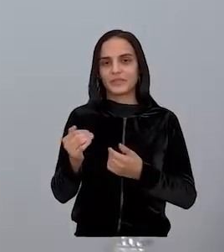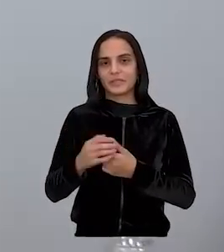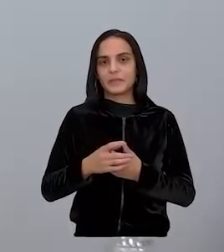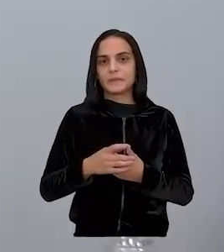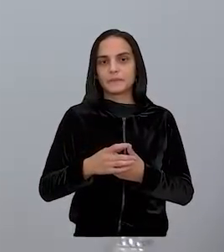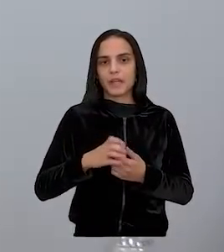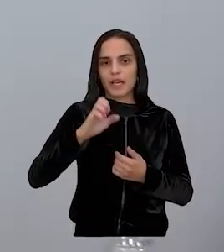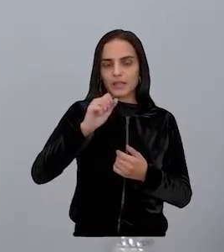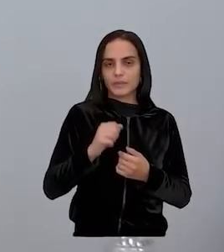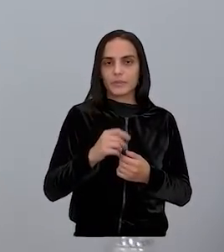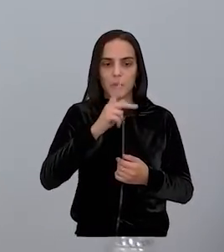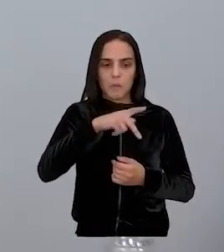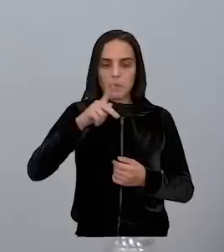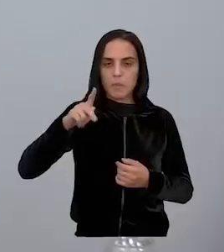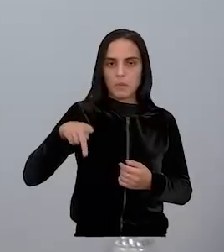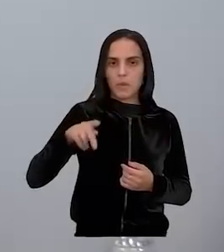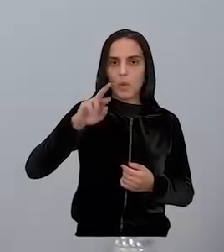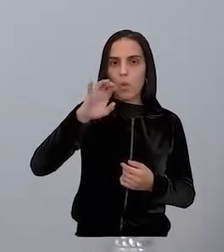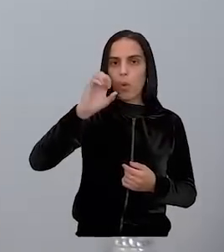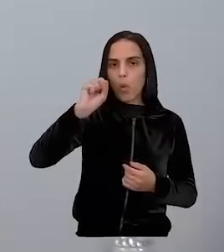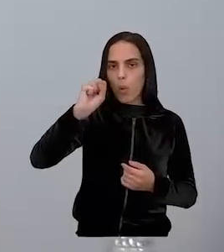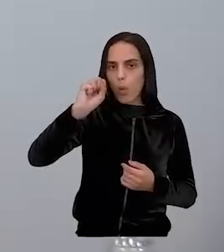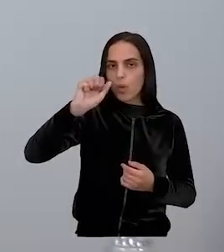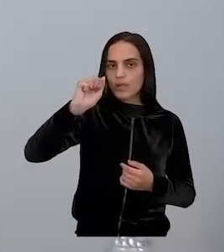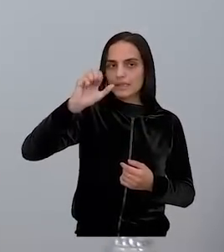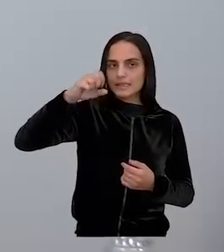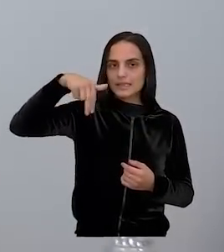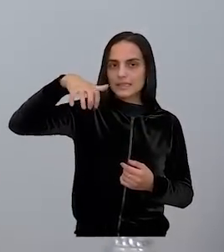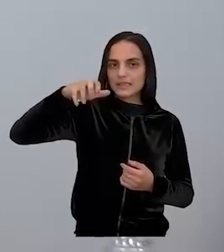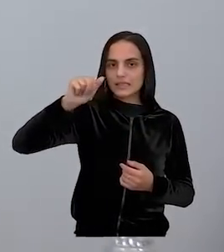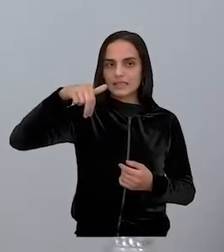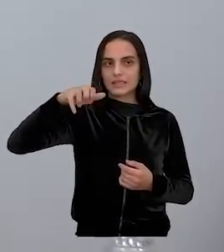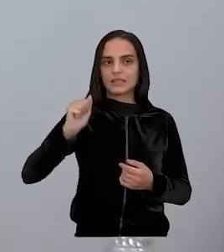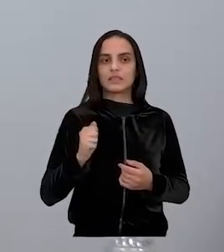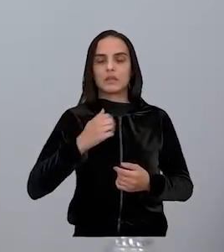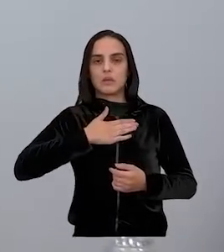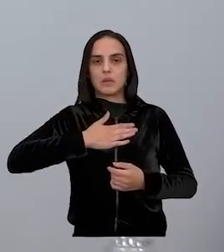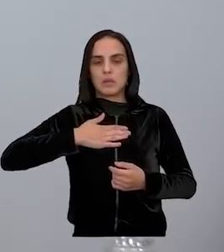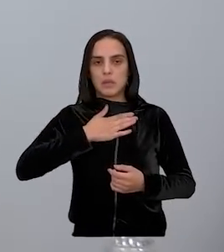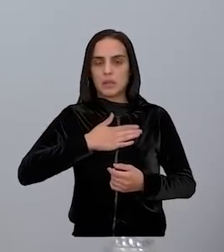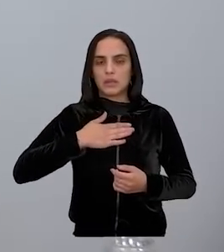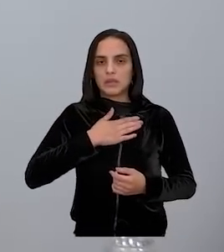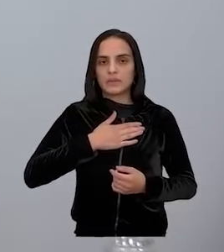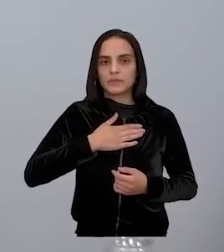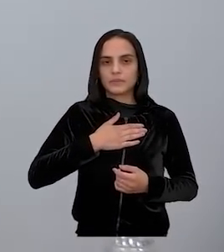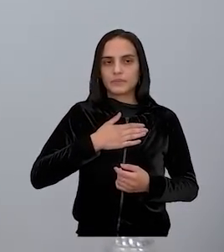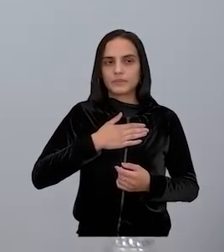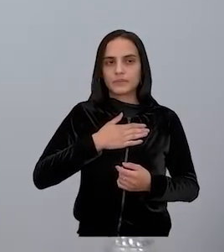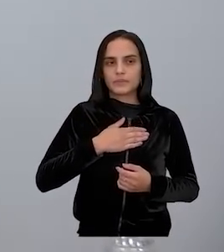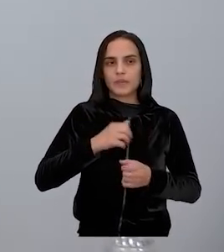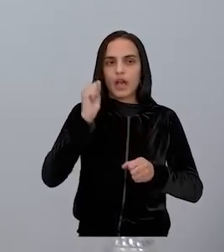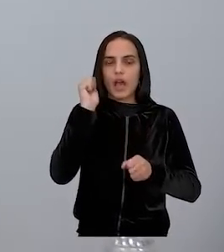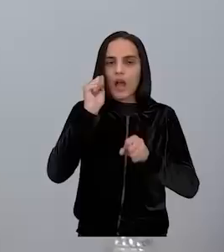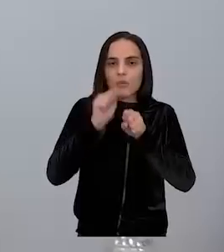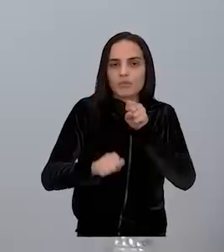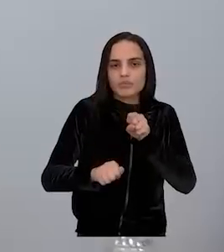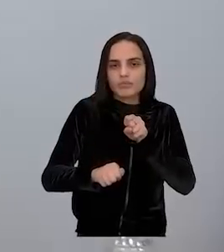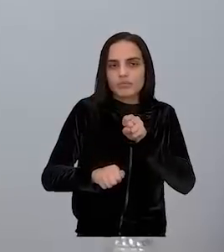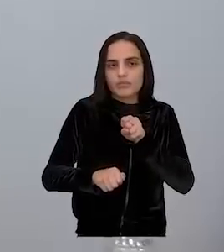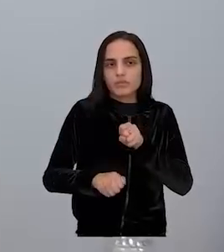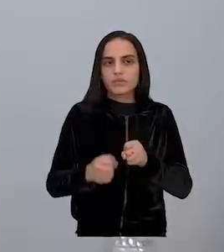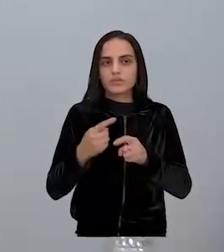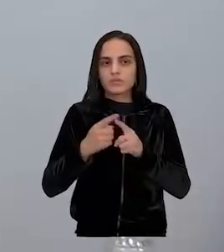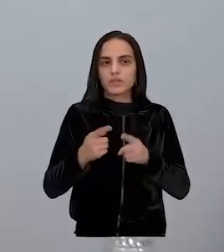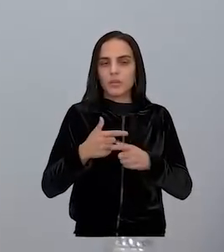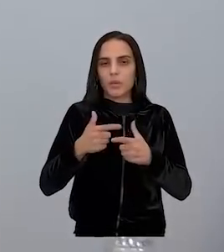A Isabela, da Pro Rosana, fez um comentário aqui que eu achei bem interessante. Abuso, isso pode ser ruim para a saúde mental. Porque